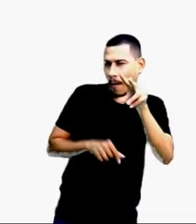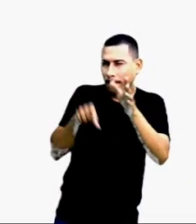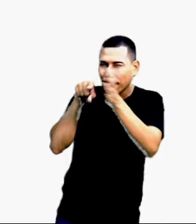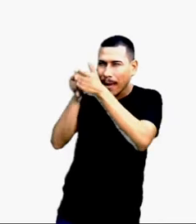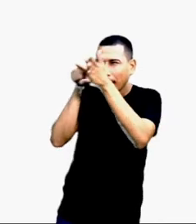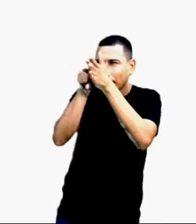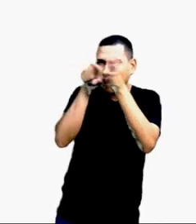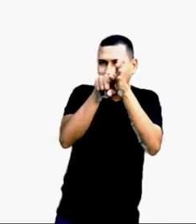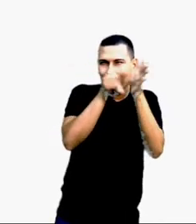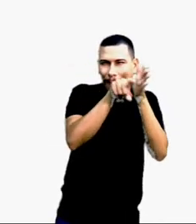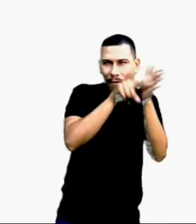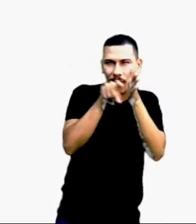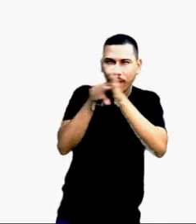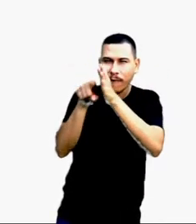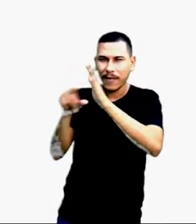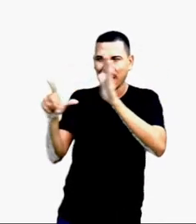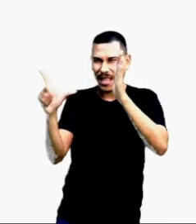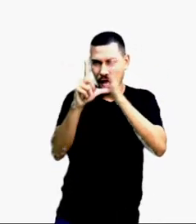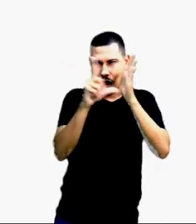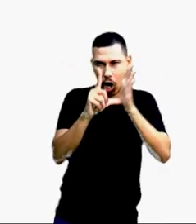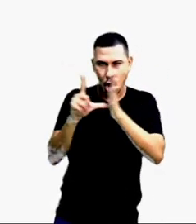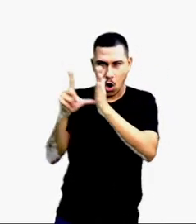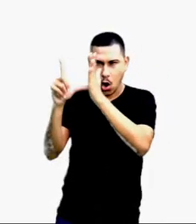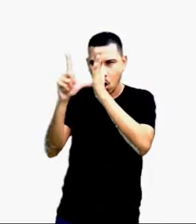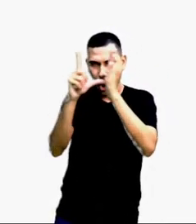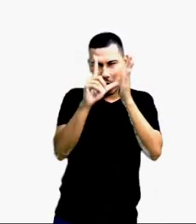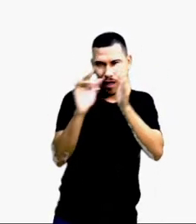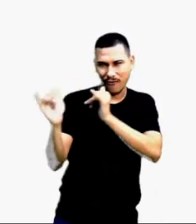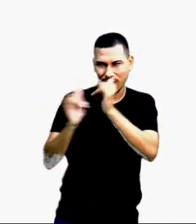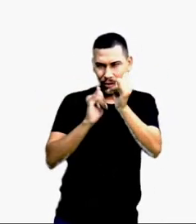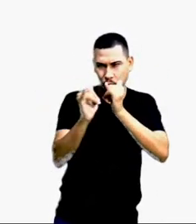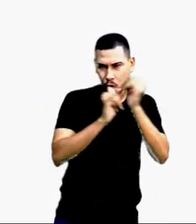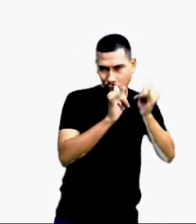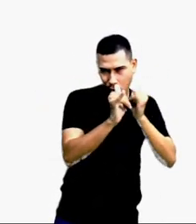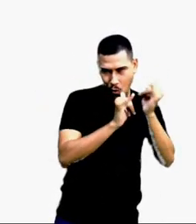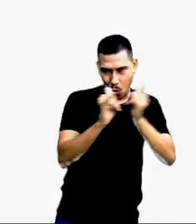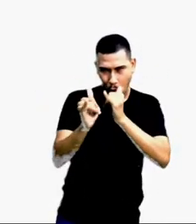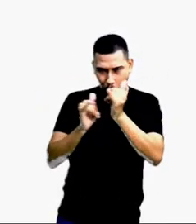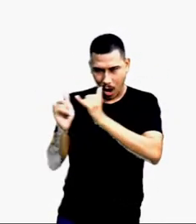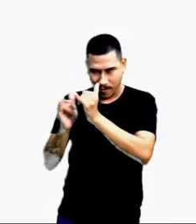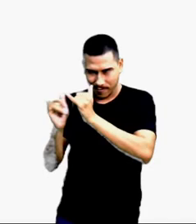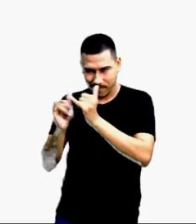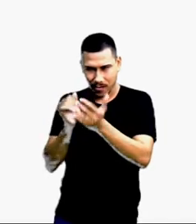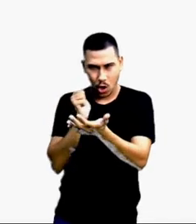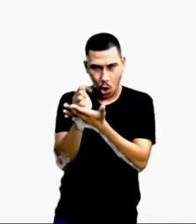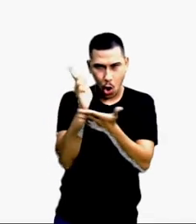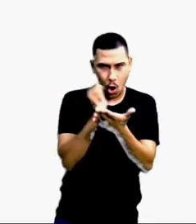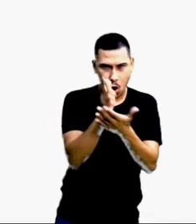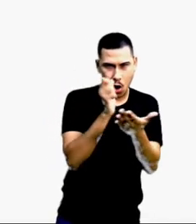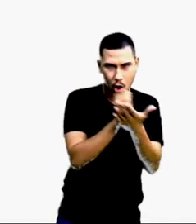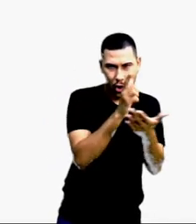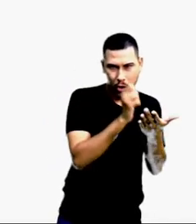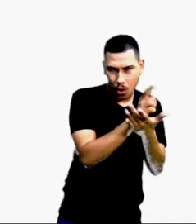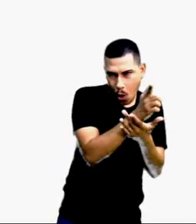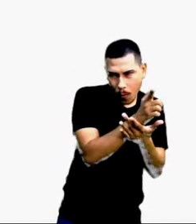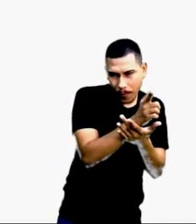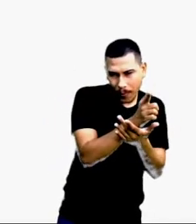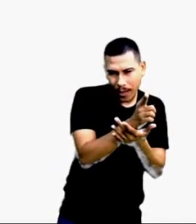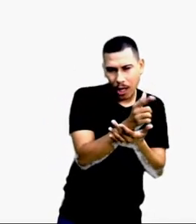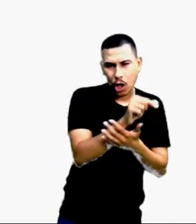pesquisando na loja virtual no site aqui de compras Esse site é o